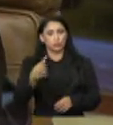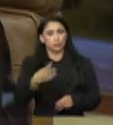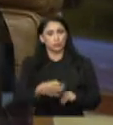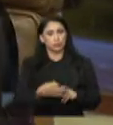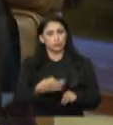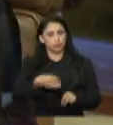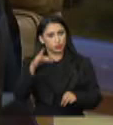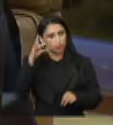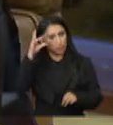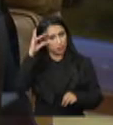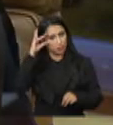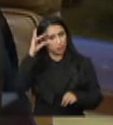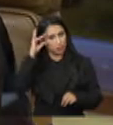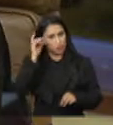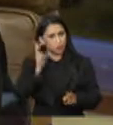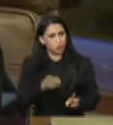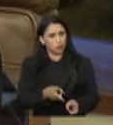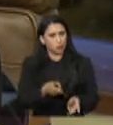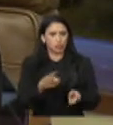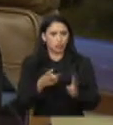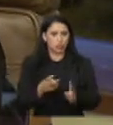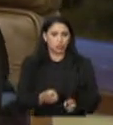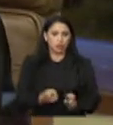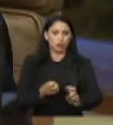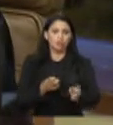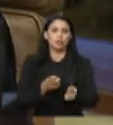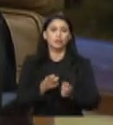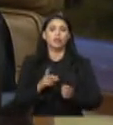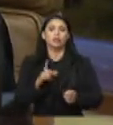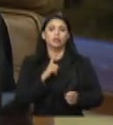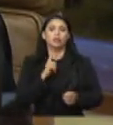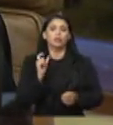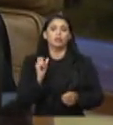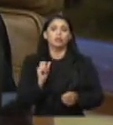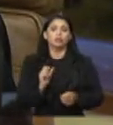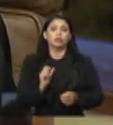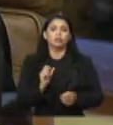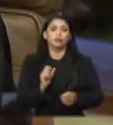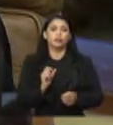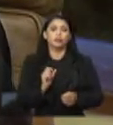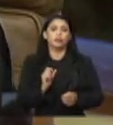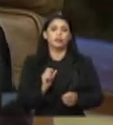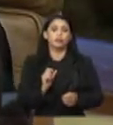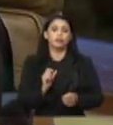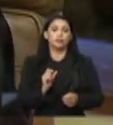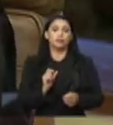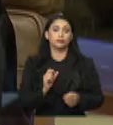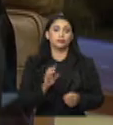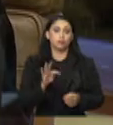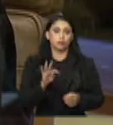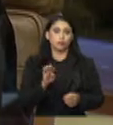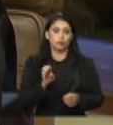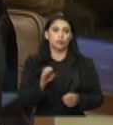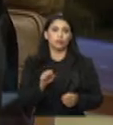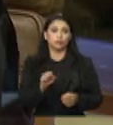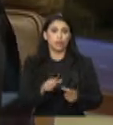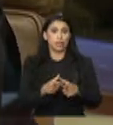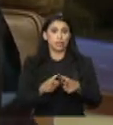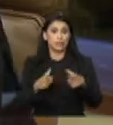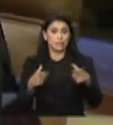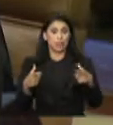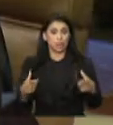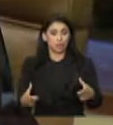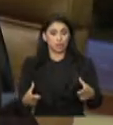Mendonça que fique só pelo que eu depende e com esclarecimento que sua excelência trouxe a colação no dia de hoje uma tese um pouco mais